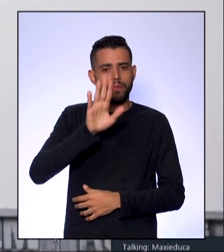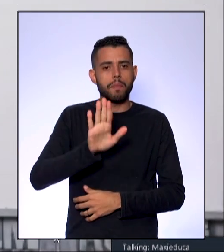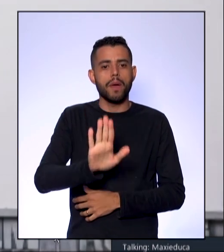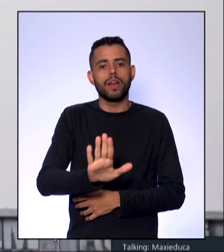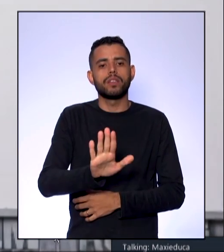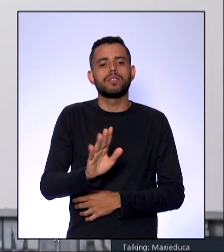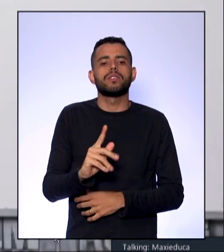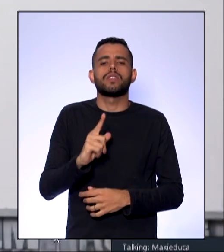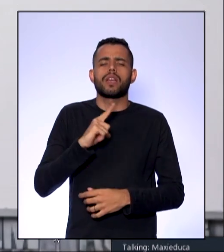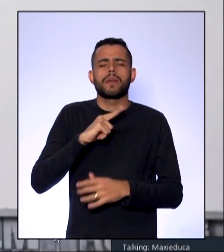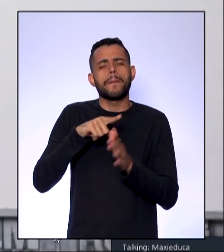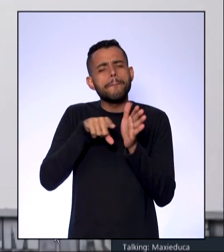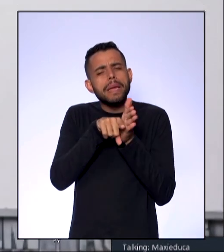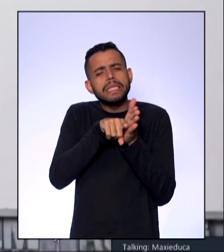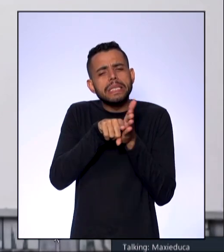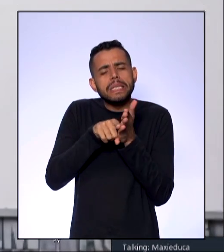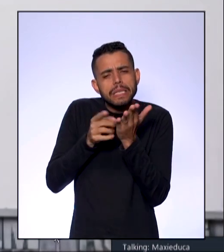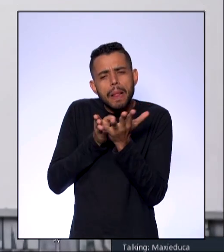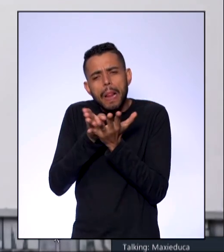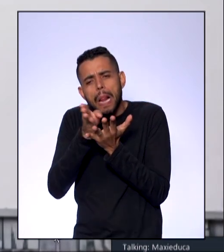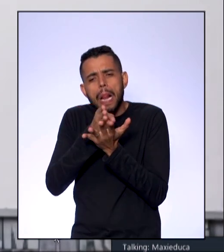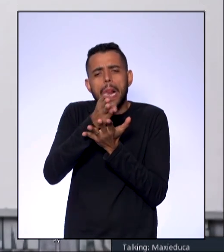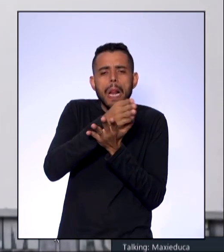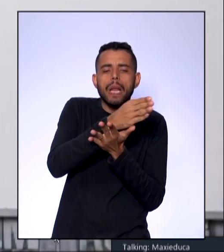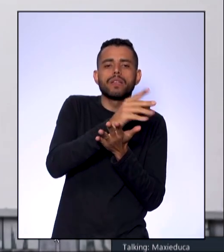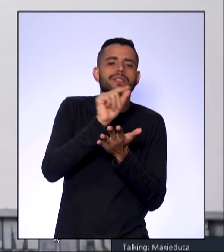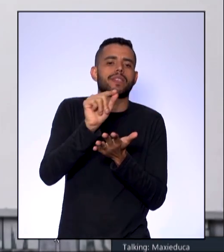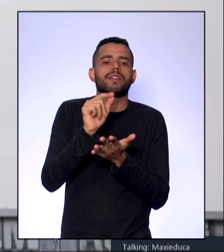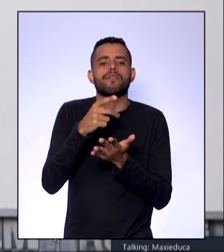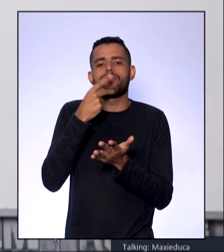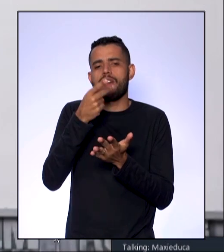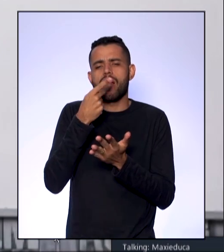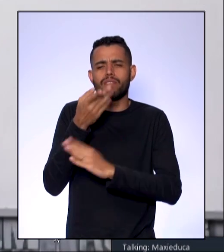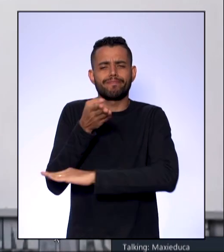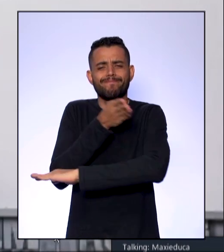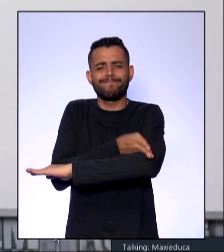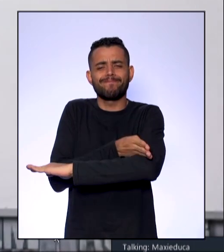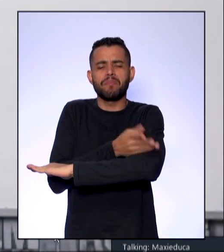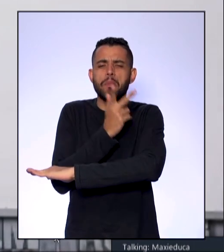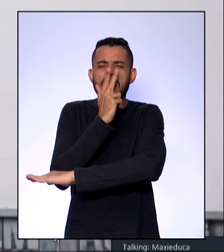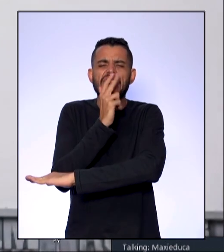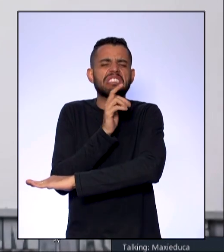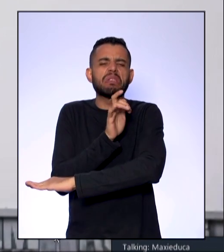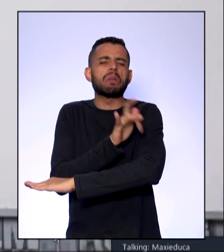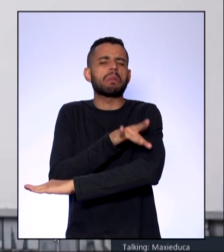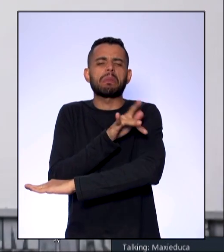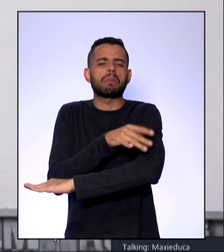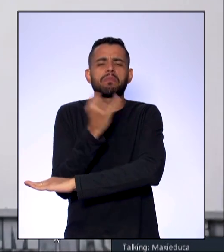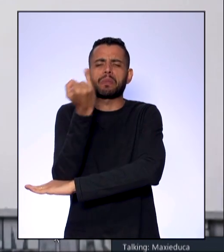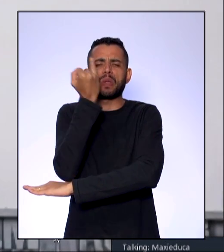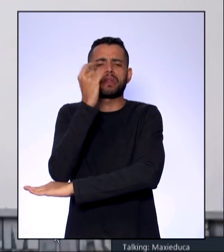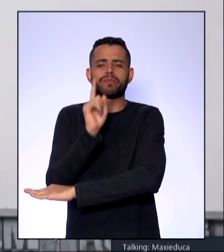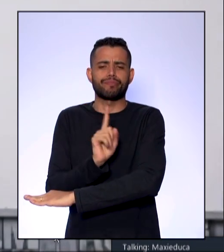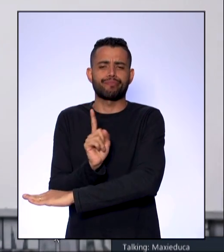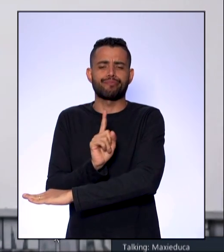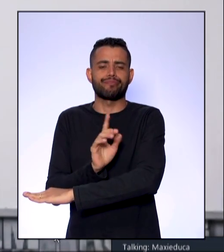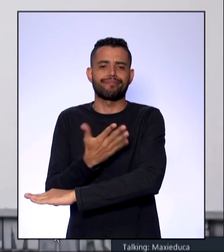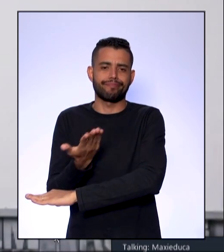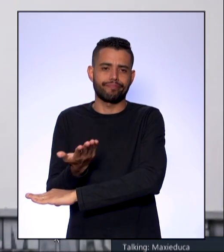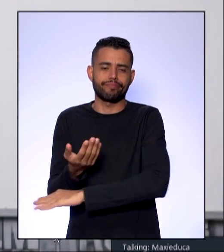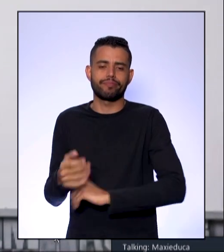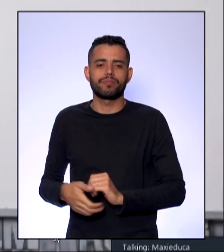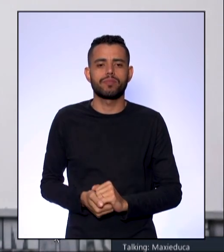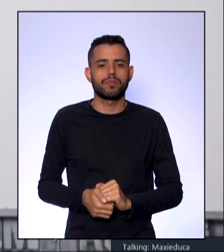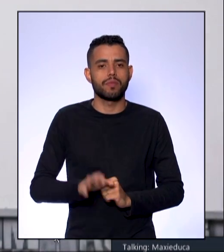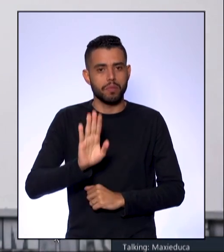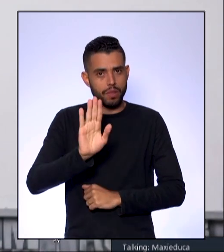algumas linhas tratam a pré-história assim de uma forma de menor prestígio, tá? Detalhe. Agora vamos